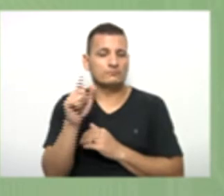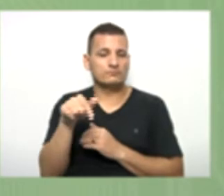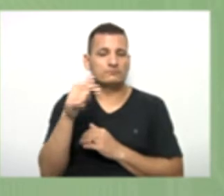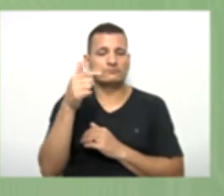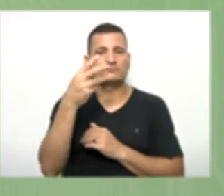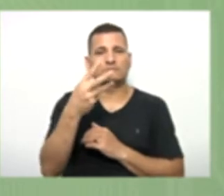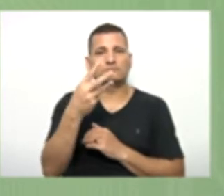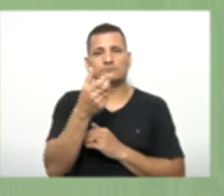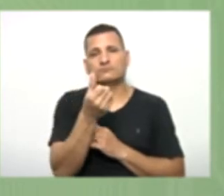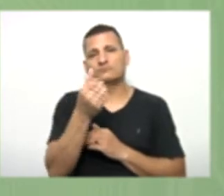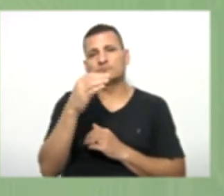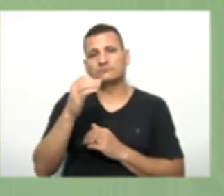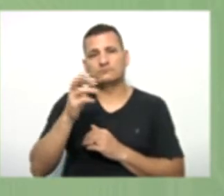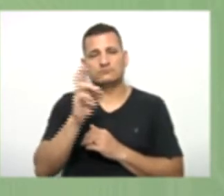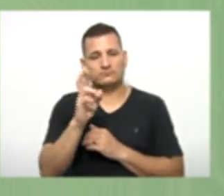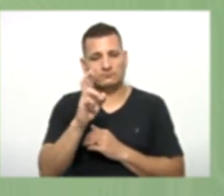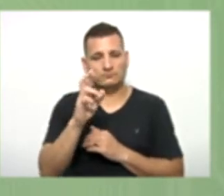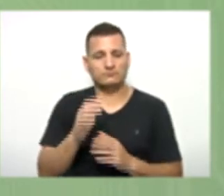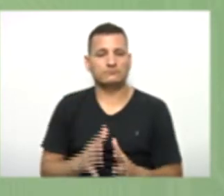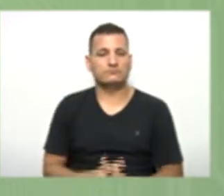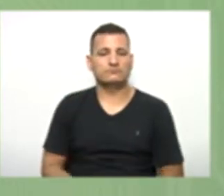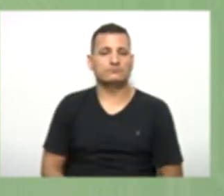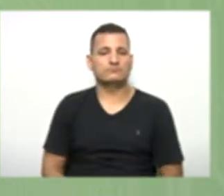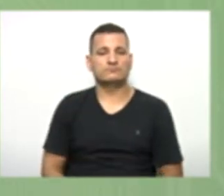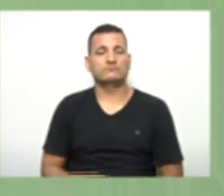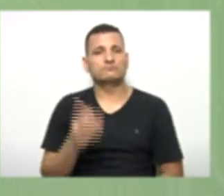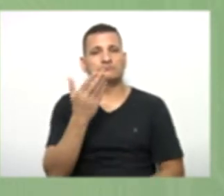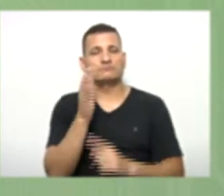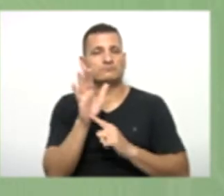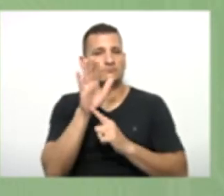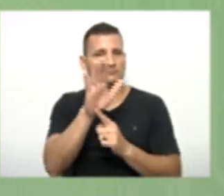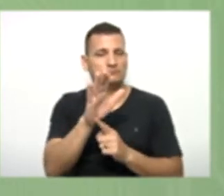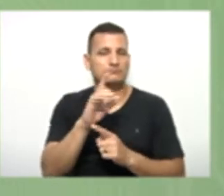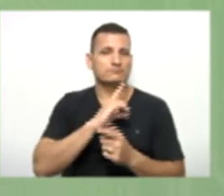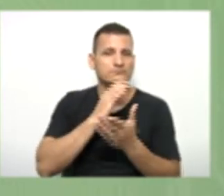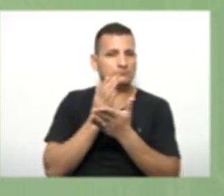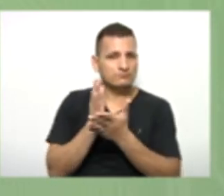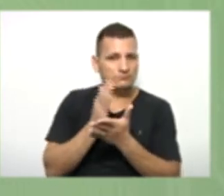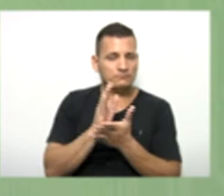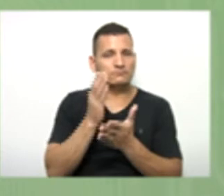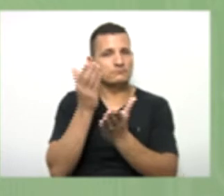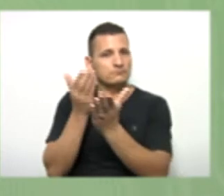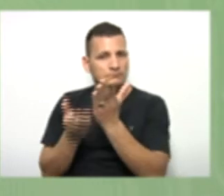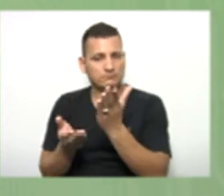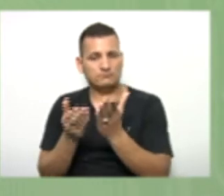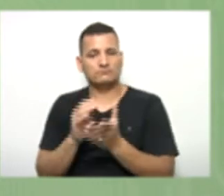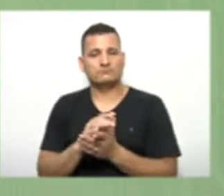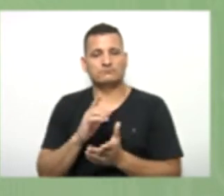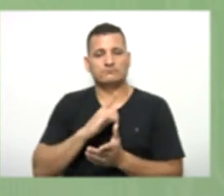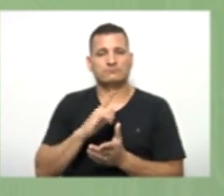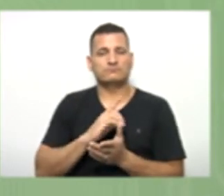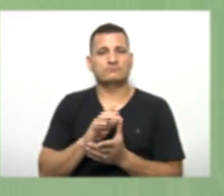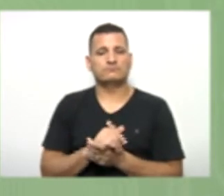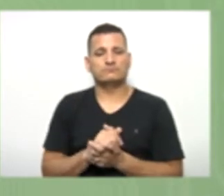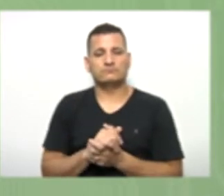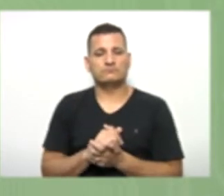cooperativos, R$360. Então, aqui a demonstração de sobras e perdas, que eu tenho os